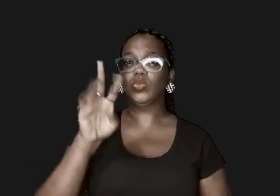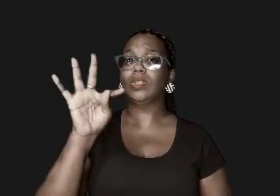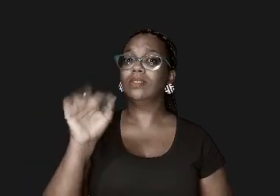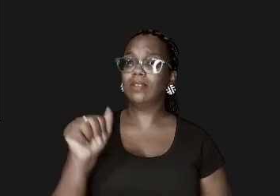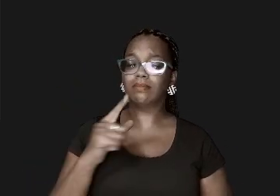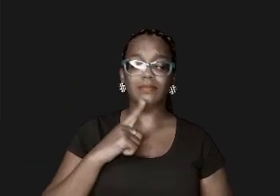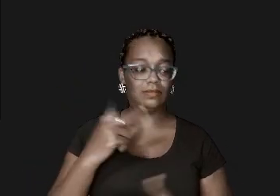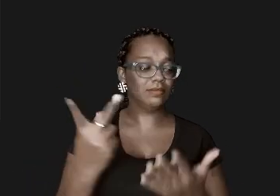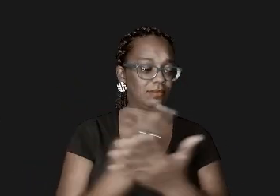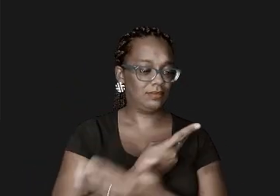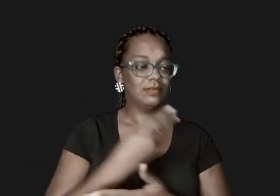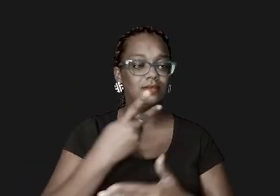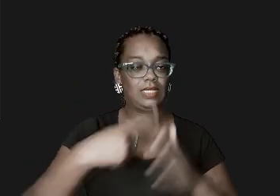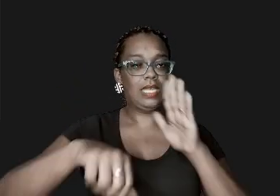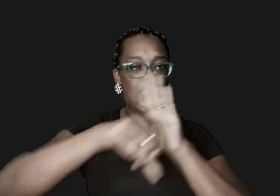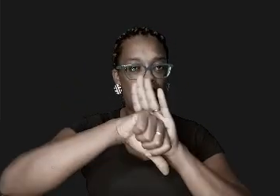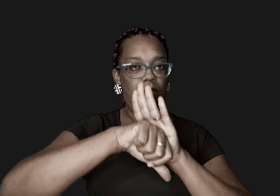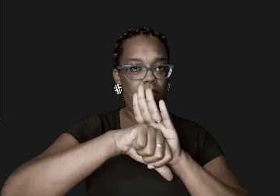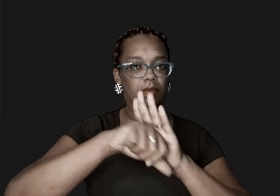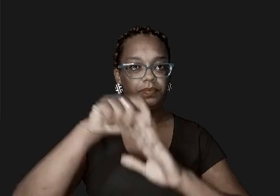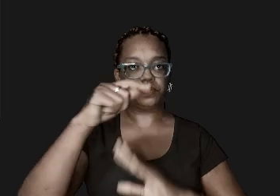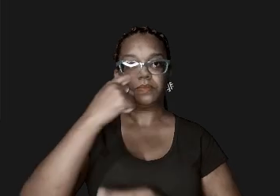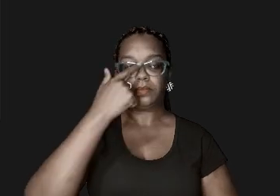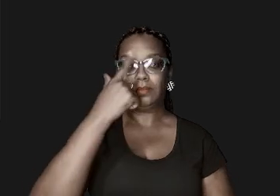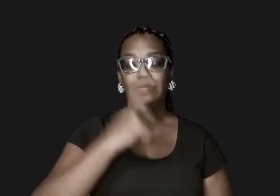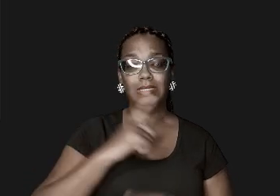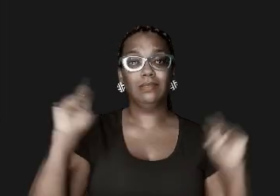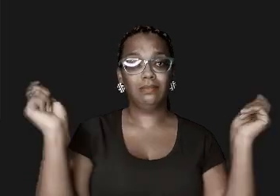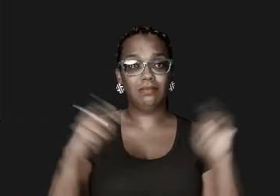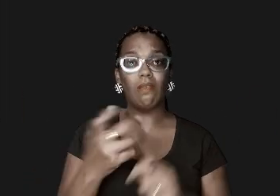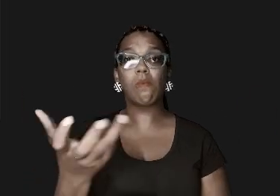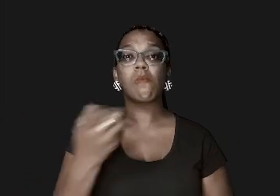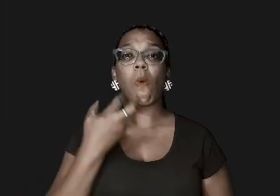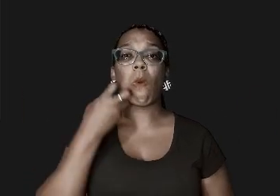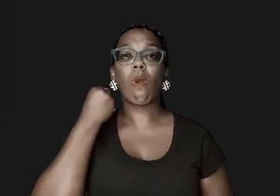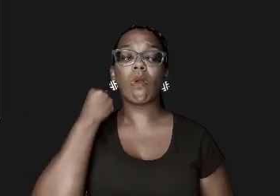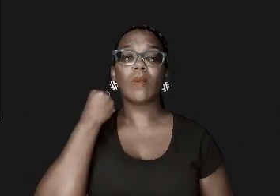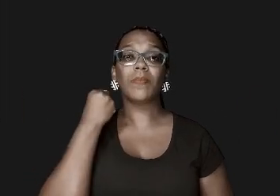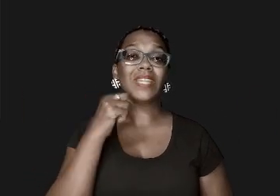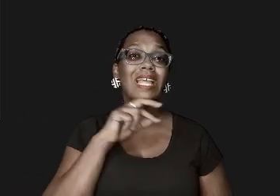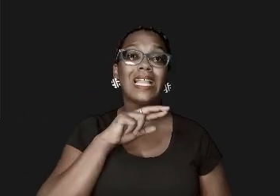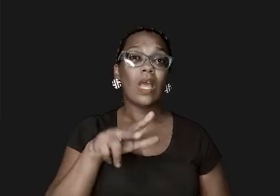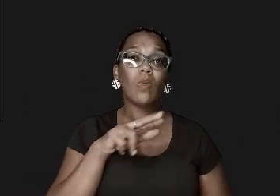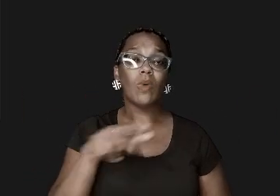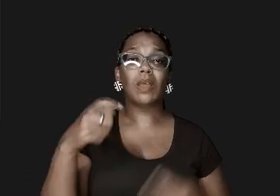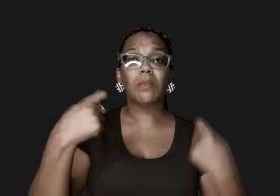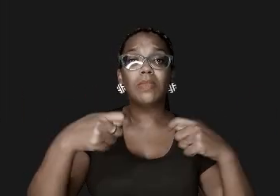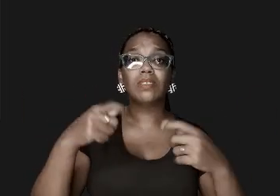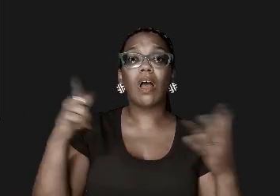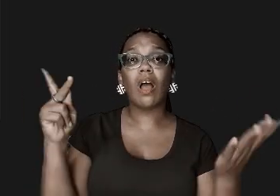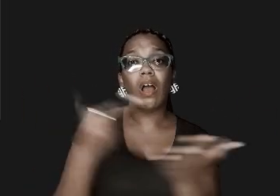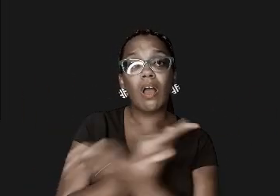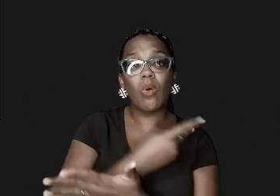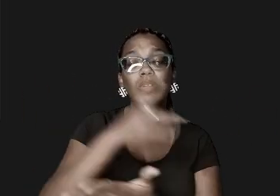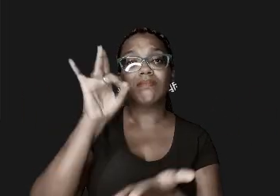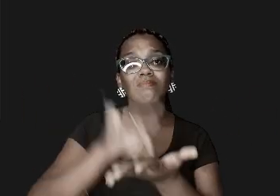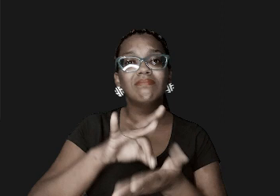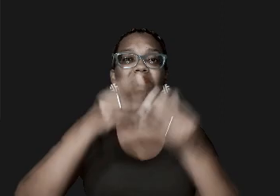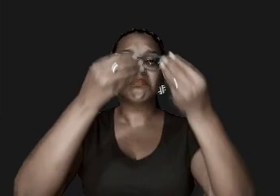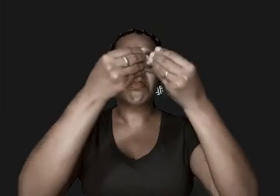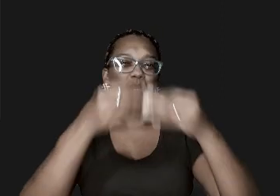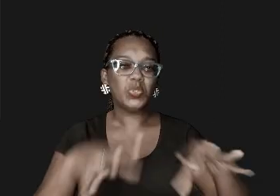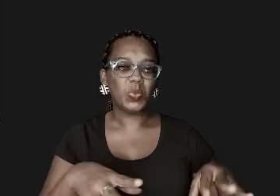primeiro administrativo de mera conduta duração interpretação na jurisprudência criminal a gente não